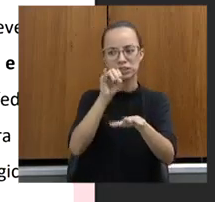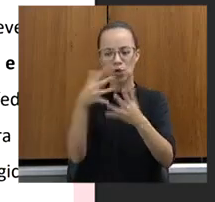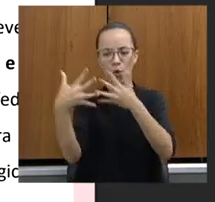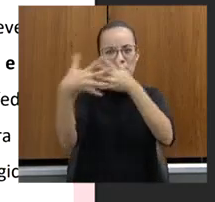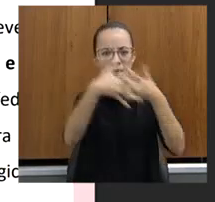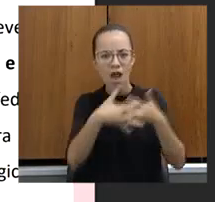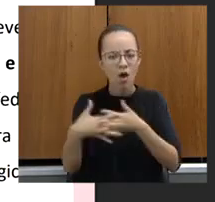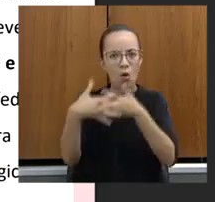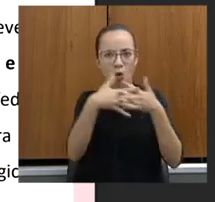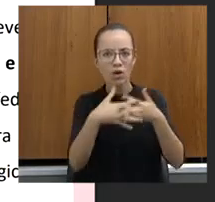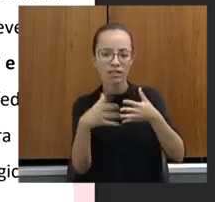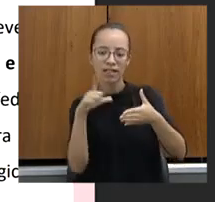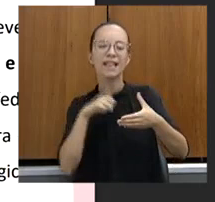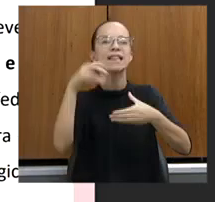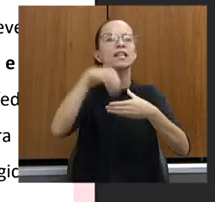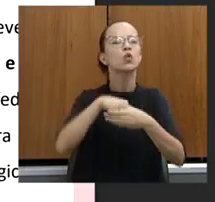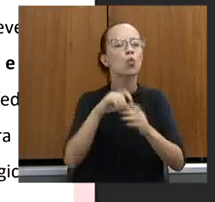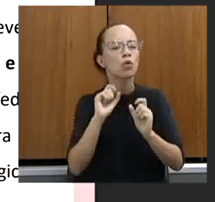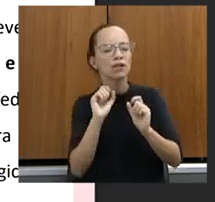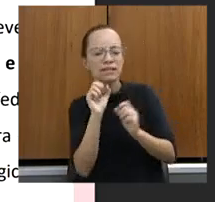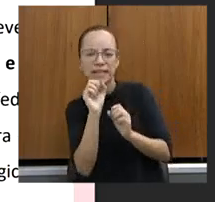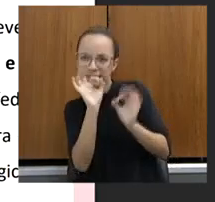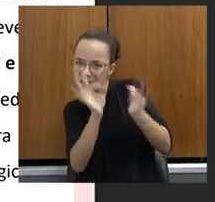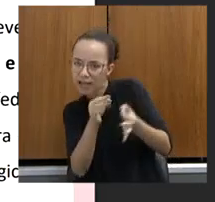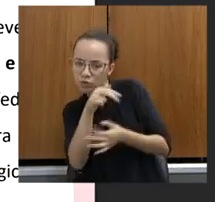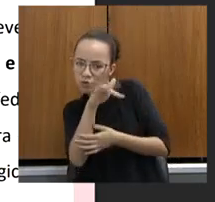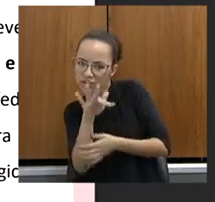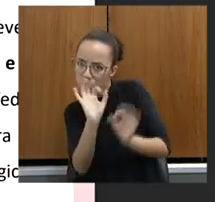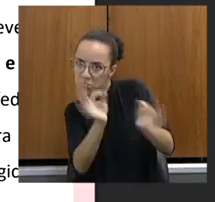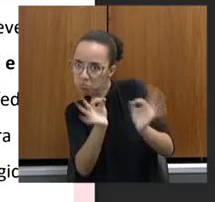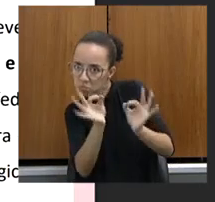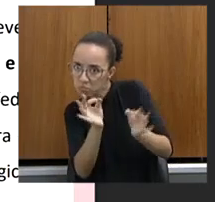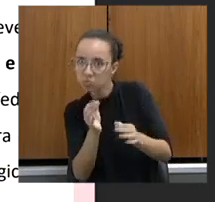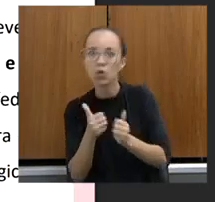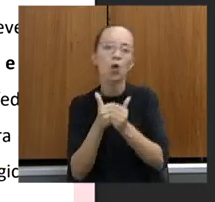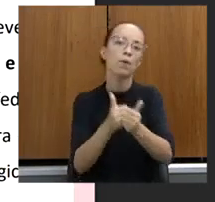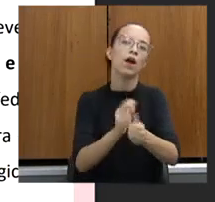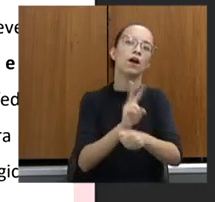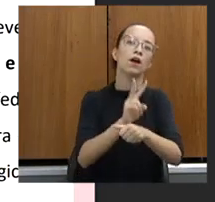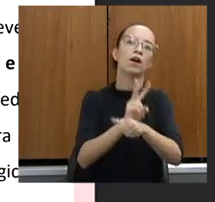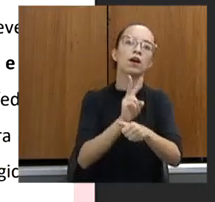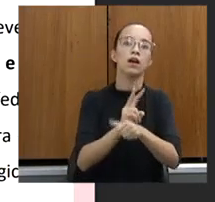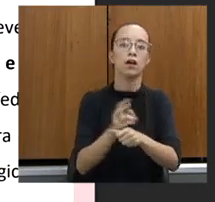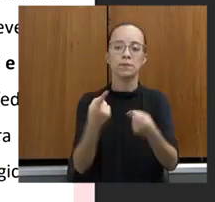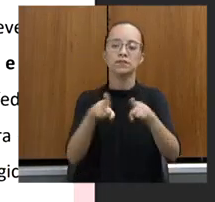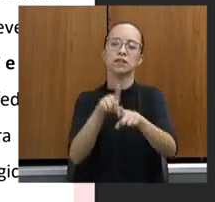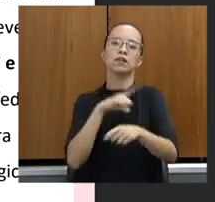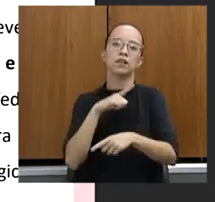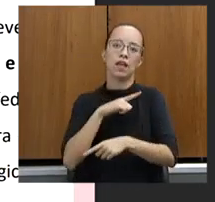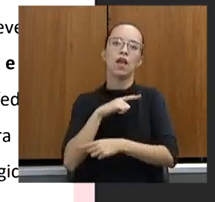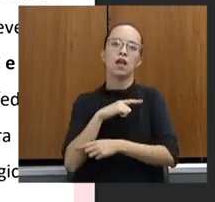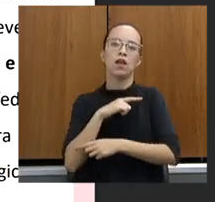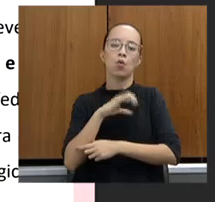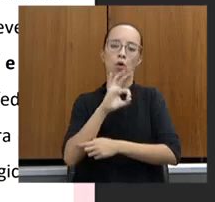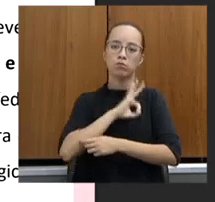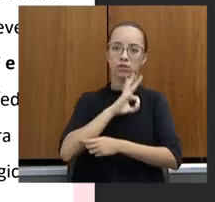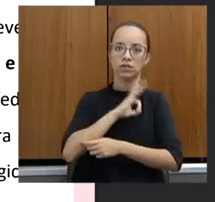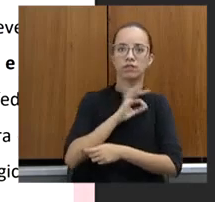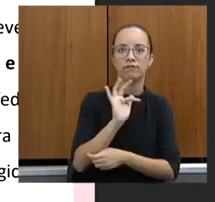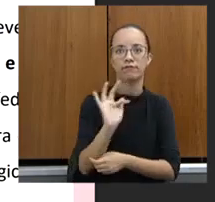está transportando aquela carga já tem a sua nota fiscal emitida isso já temos uma parceria com a polícia rodoviária federal